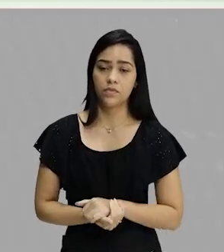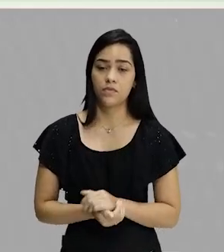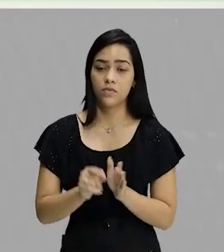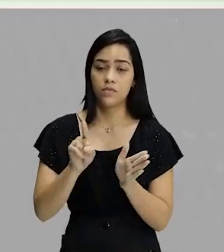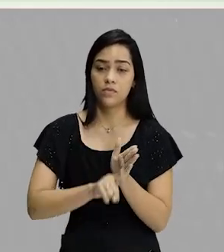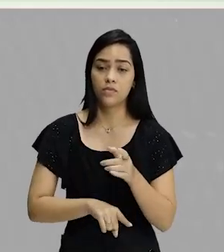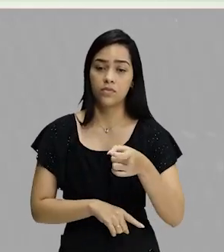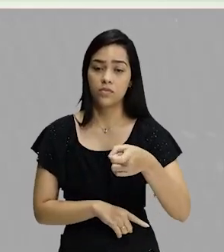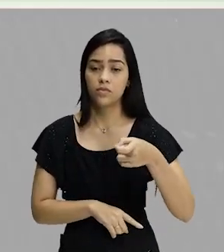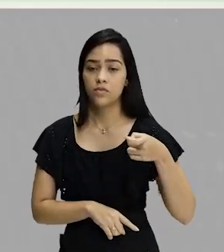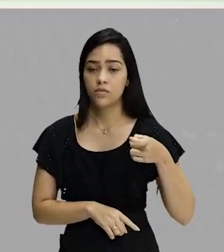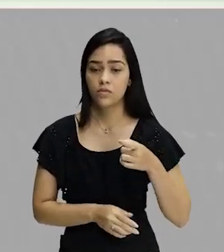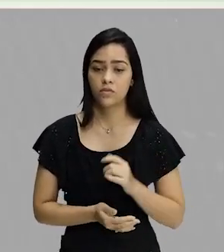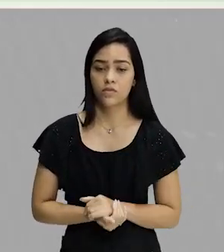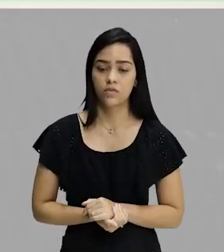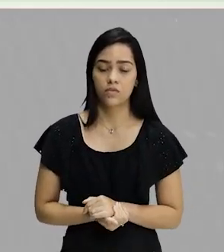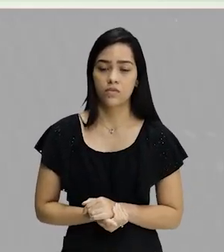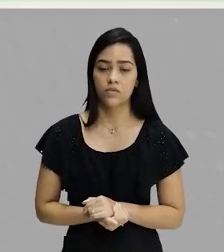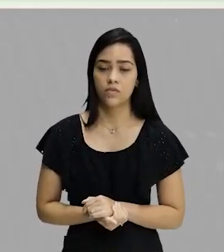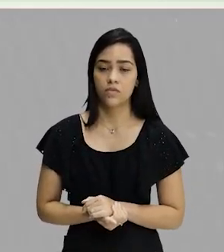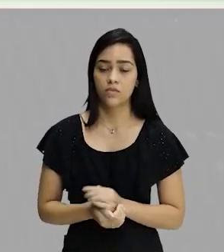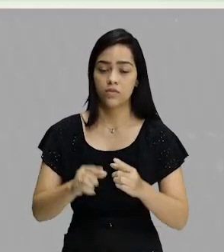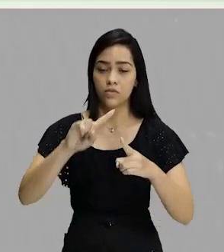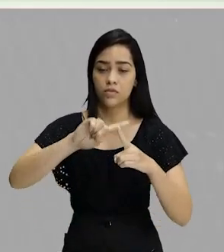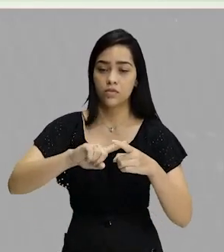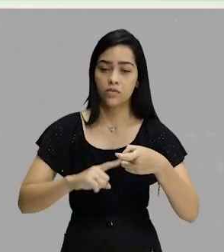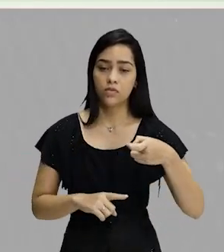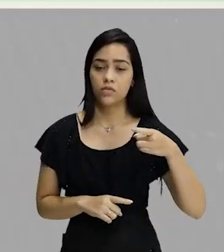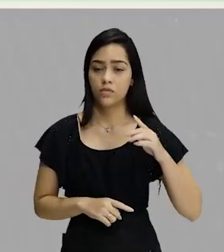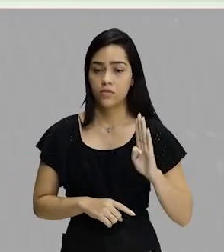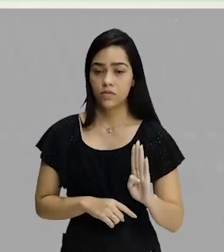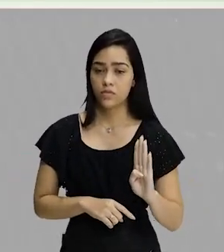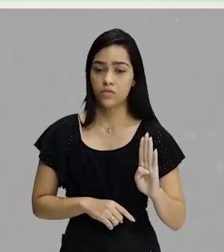menos o x multiplicado por yb